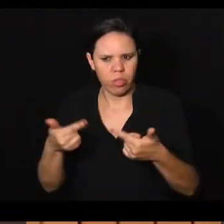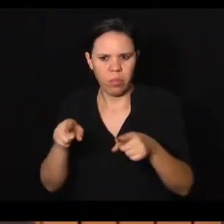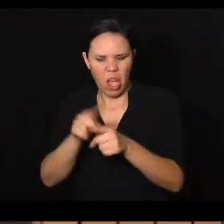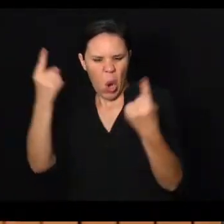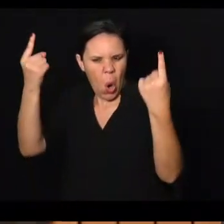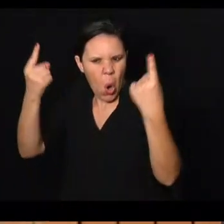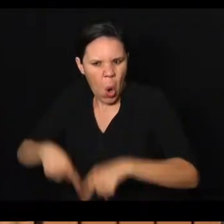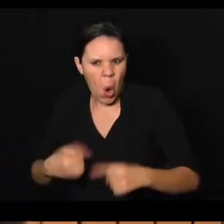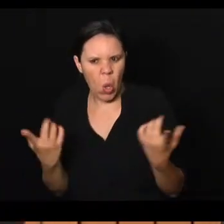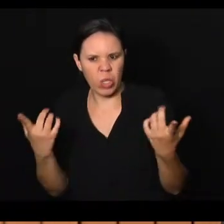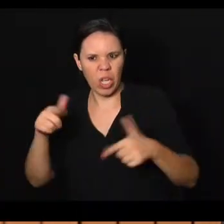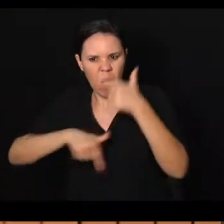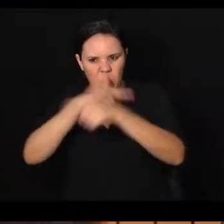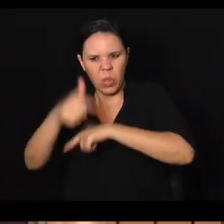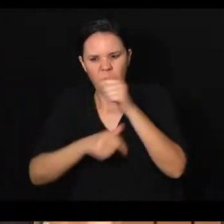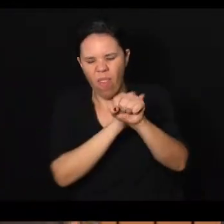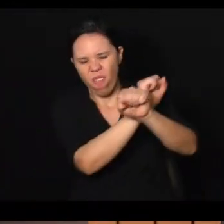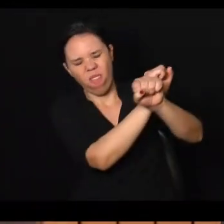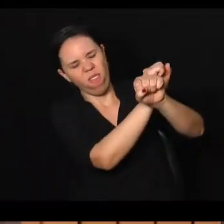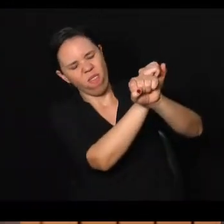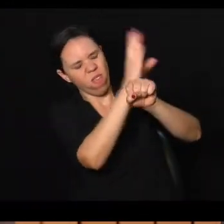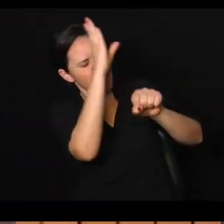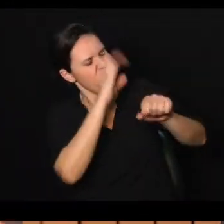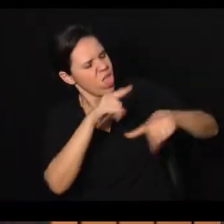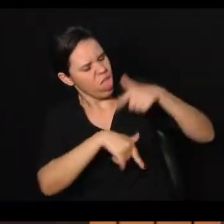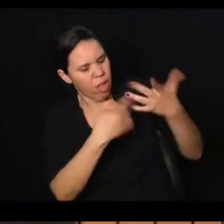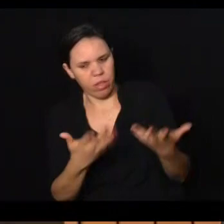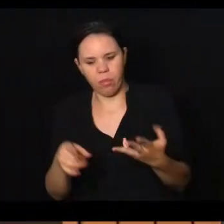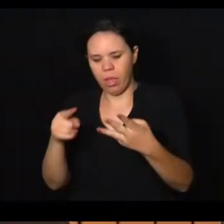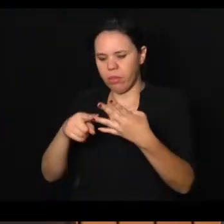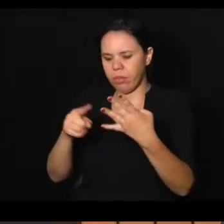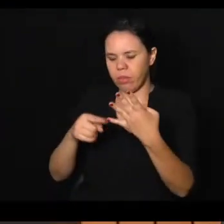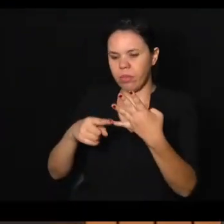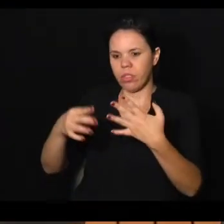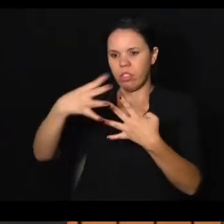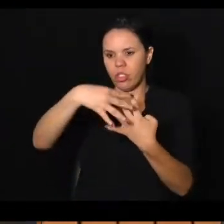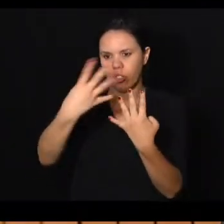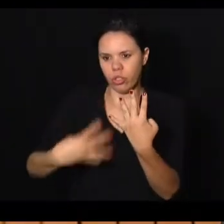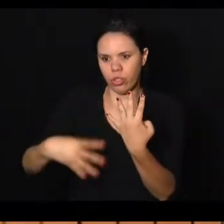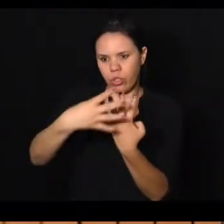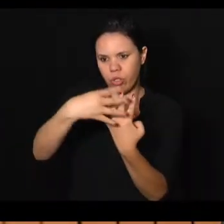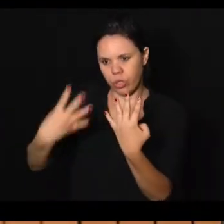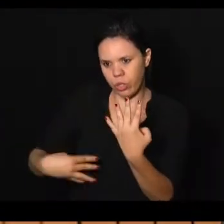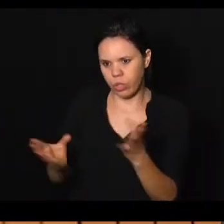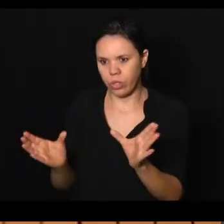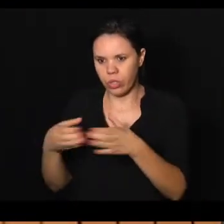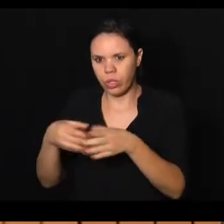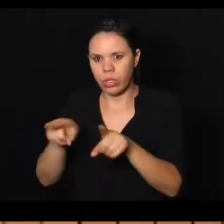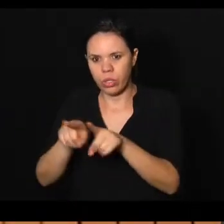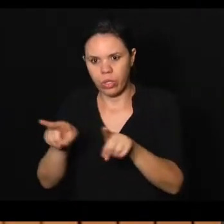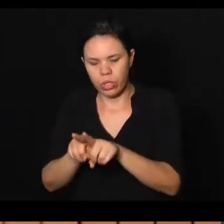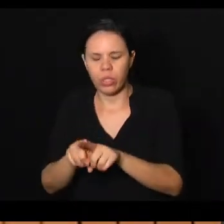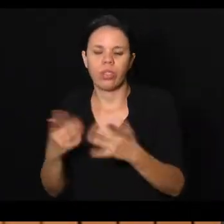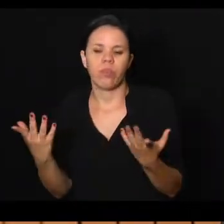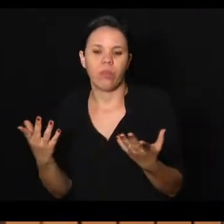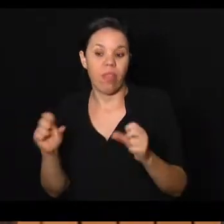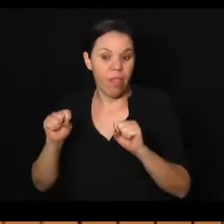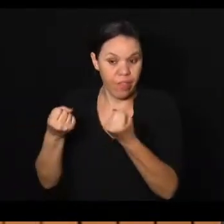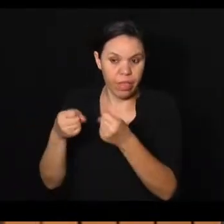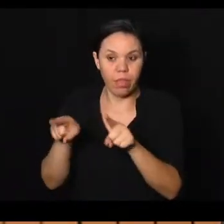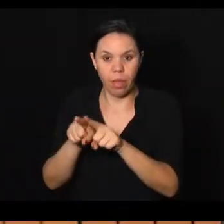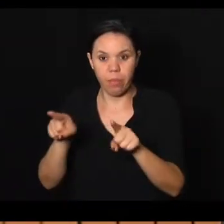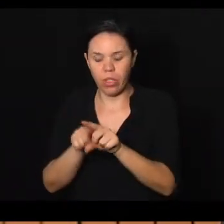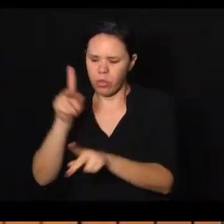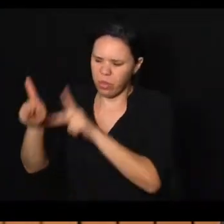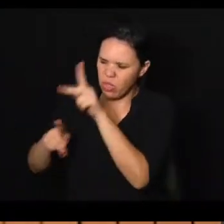escravo, lá nós temos a comunidade LGBTI, lá nós temos a Comissão de Mortos e Desaparecidos. É